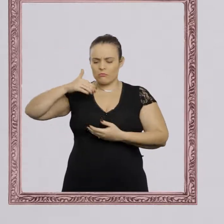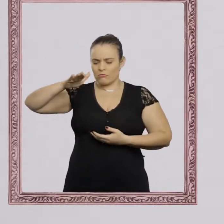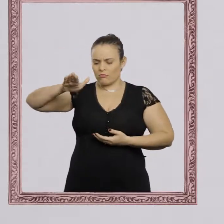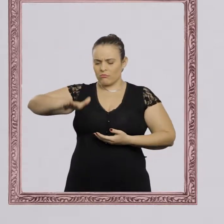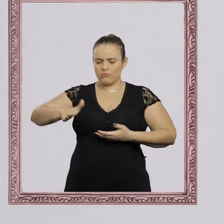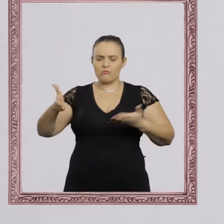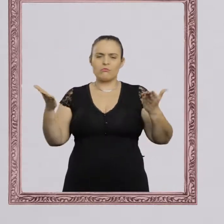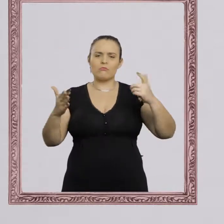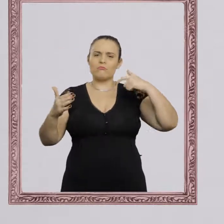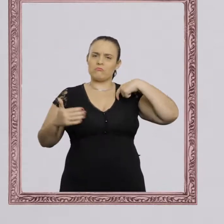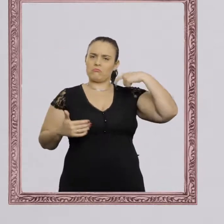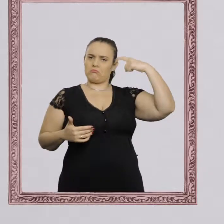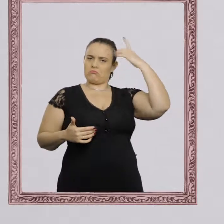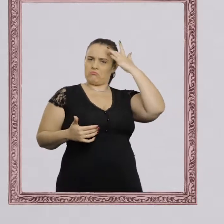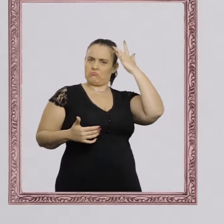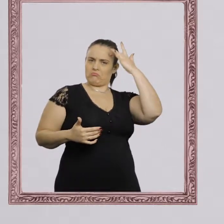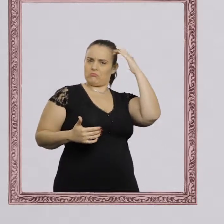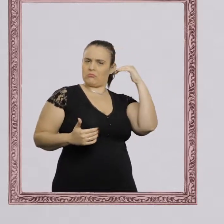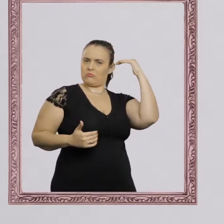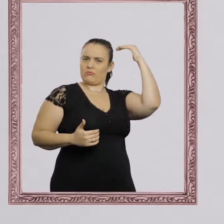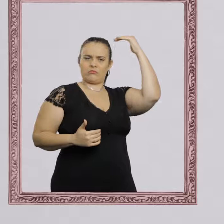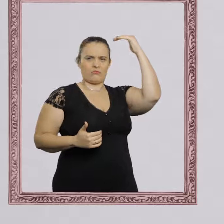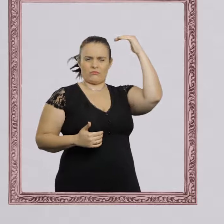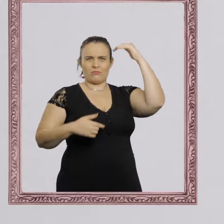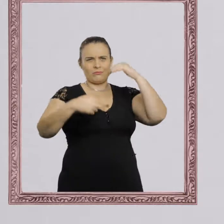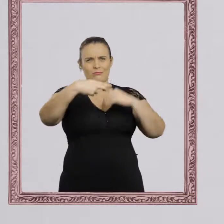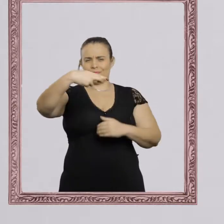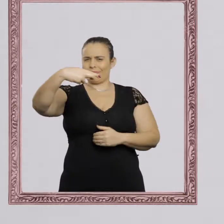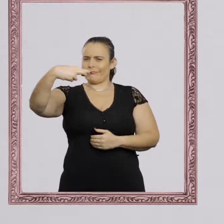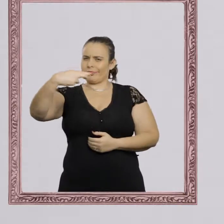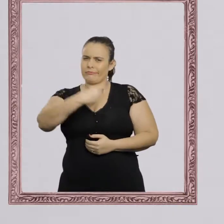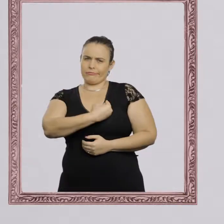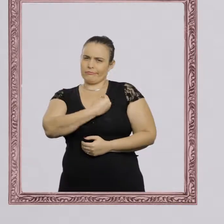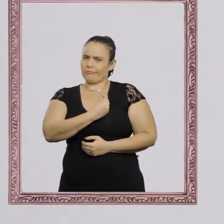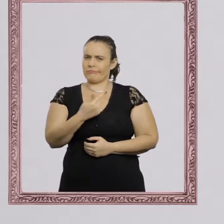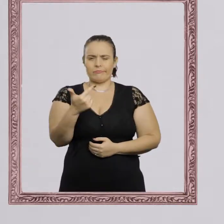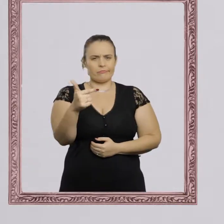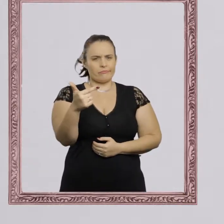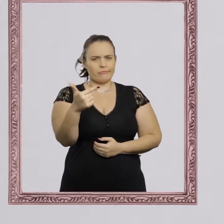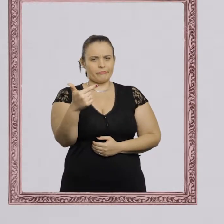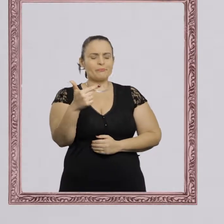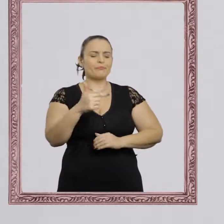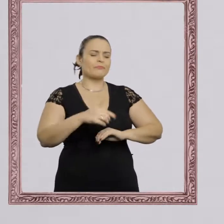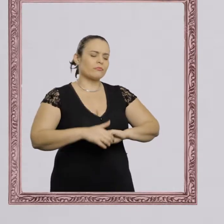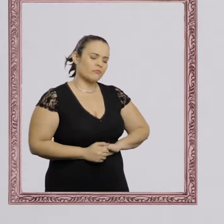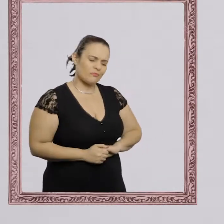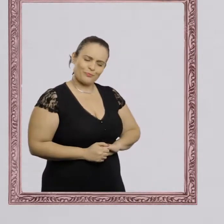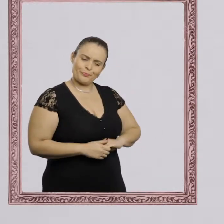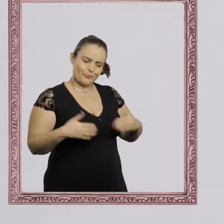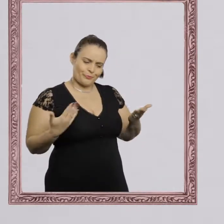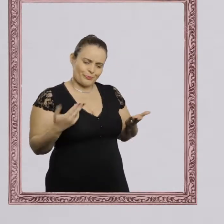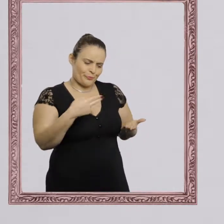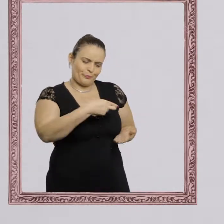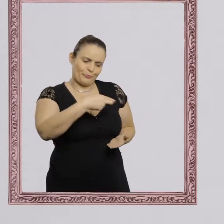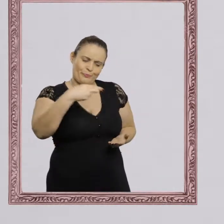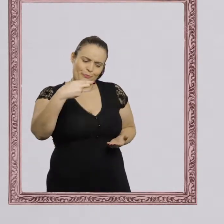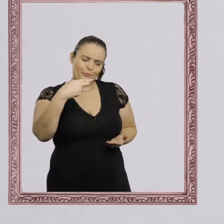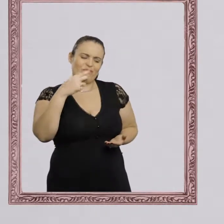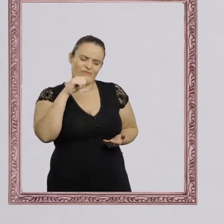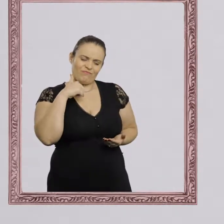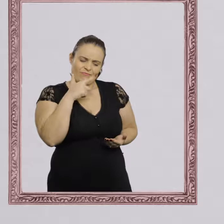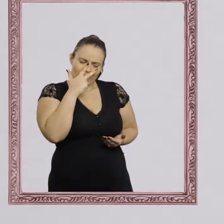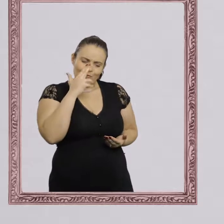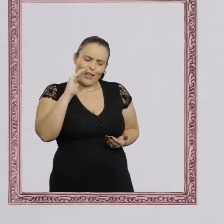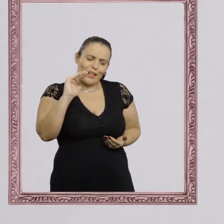pequena, mas agora era adulta, tinha juízo e duvidava que o menino existisse. A senhora Darling disse para Wendy